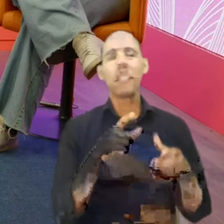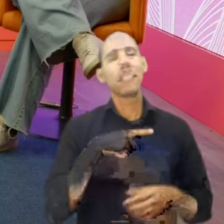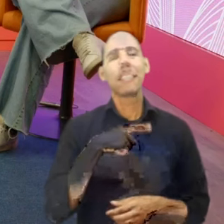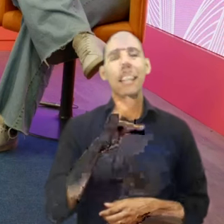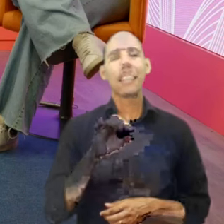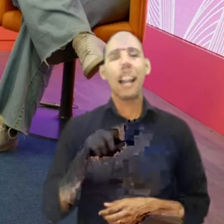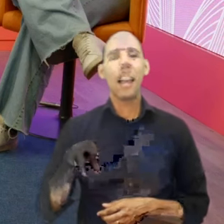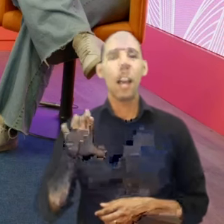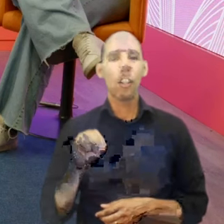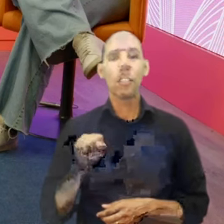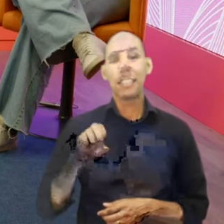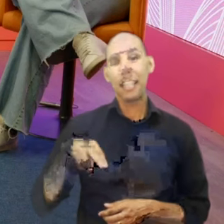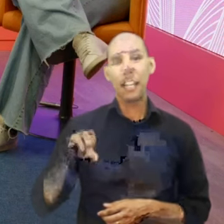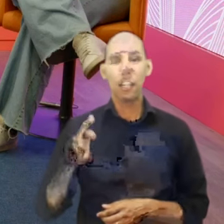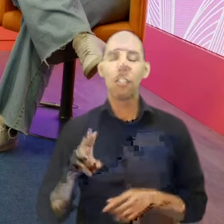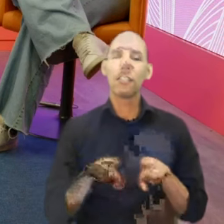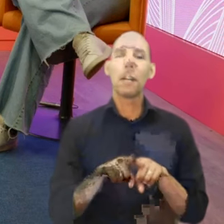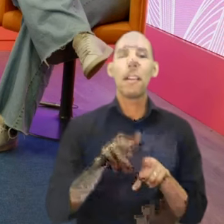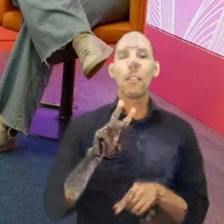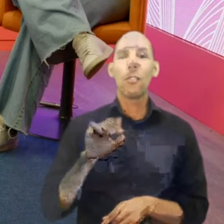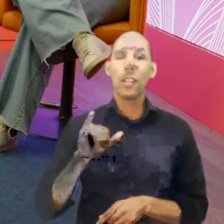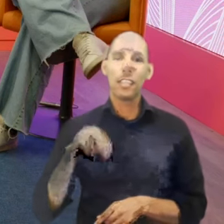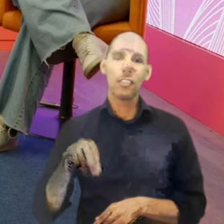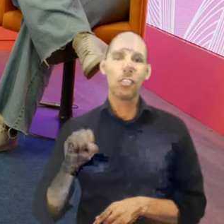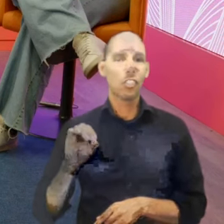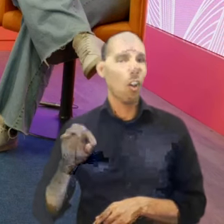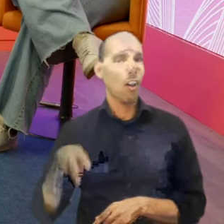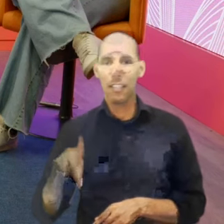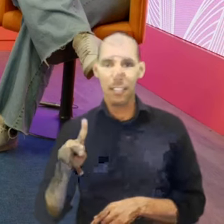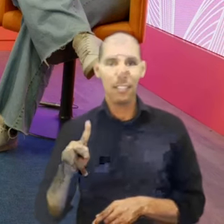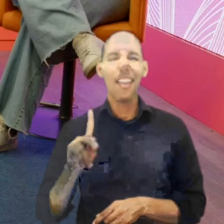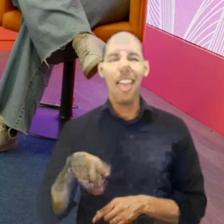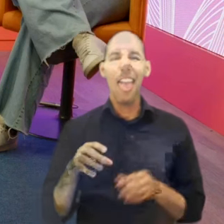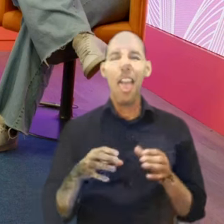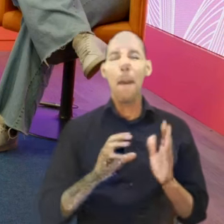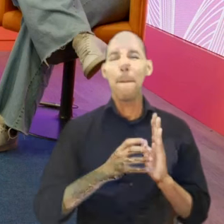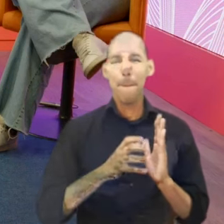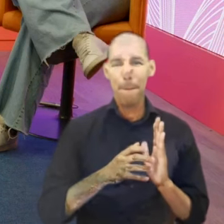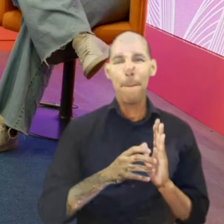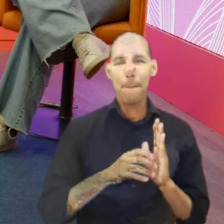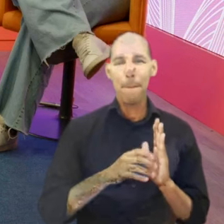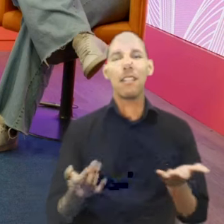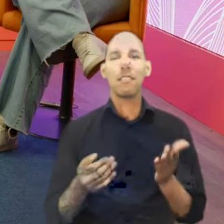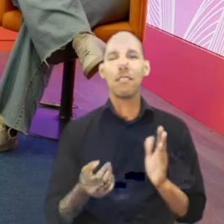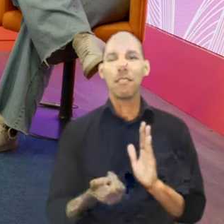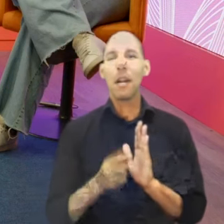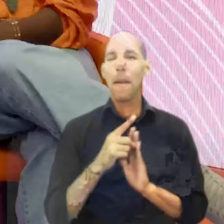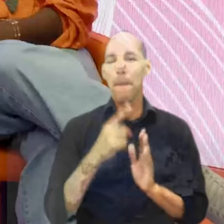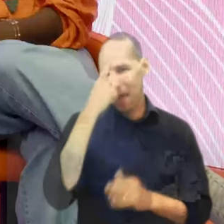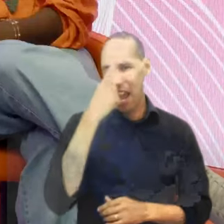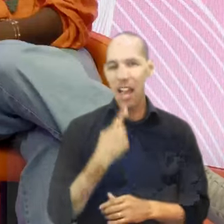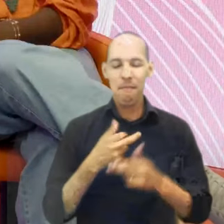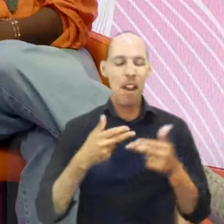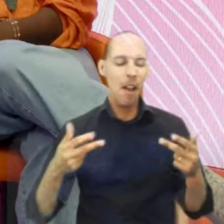Sênior, tem outro... o InStock, que é um banco de imagens, o InHub, que é um marketplace. E a minha atenção direcionada para outras coisas que não ali,